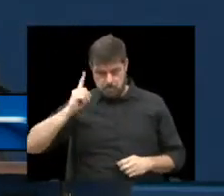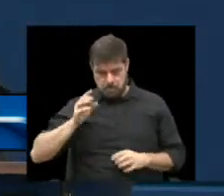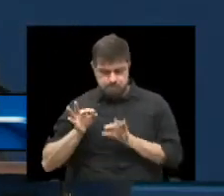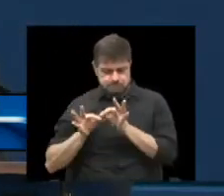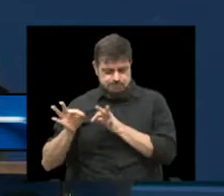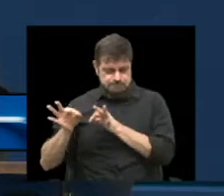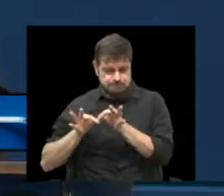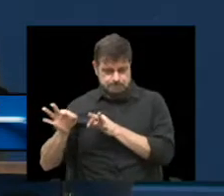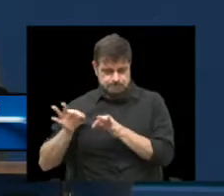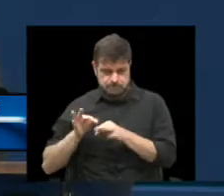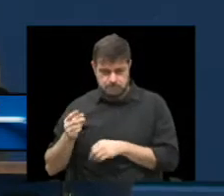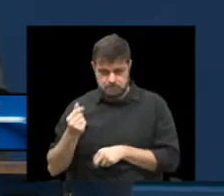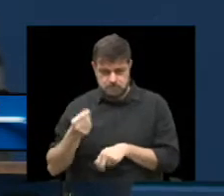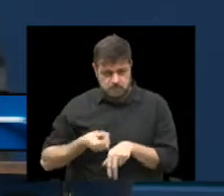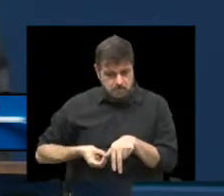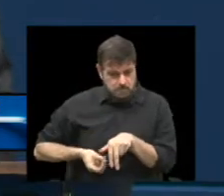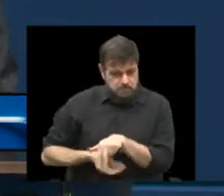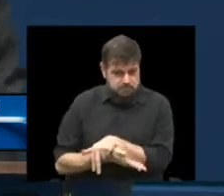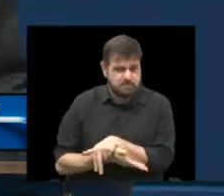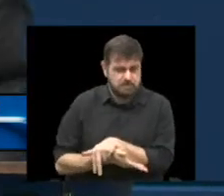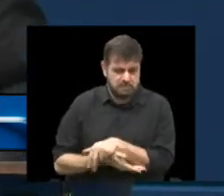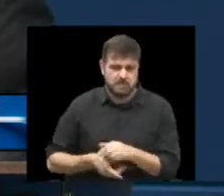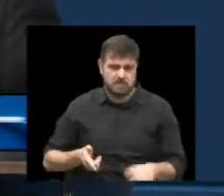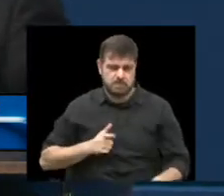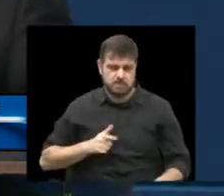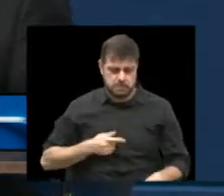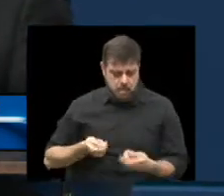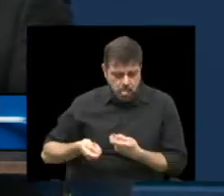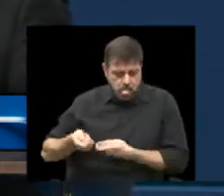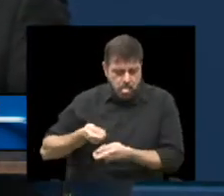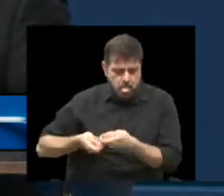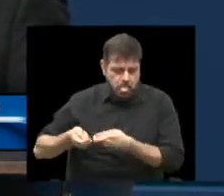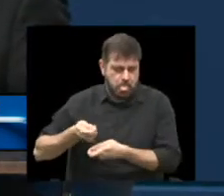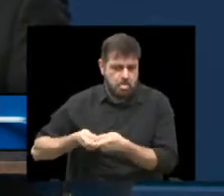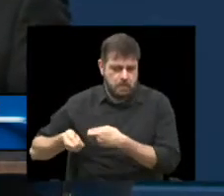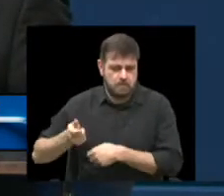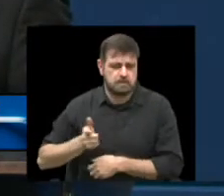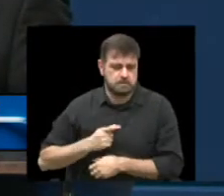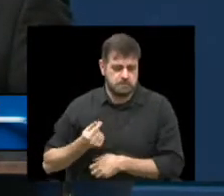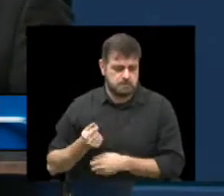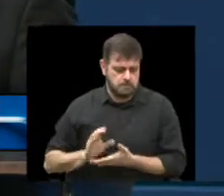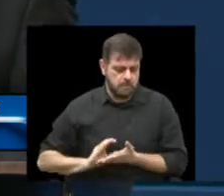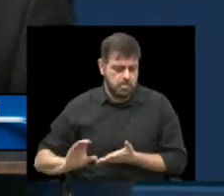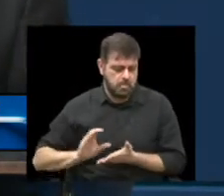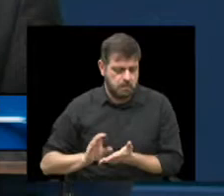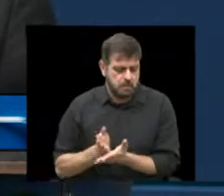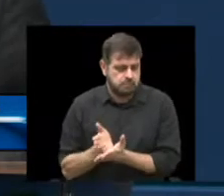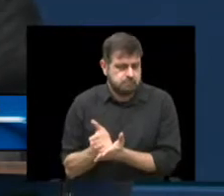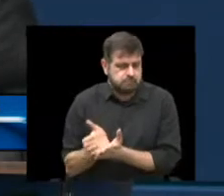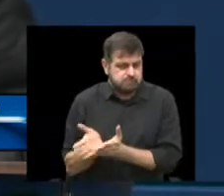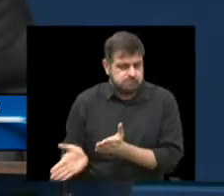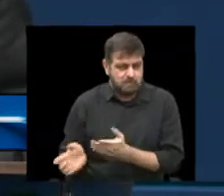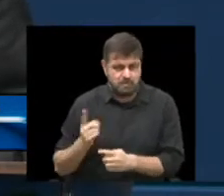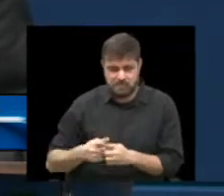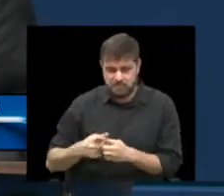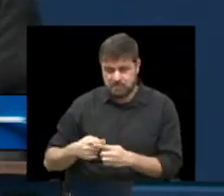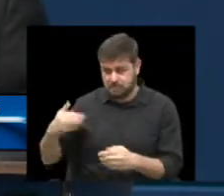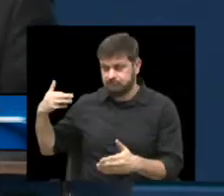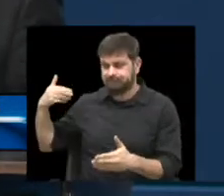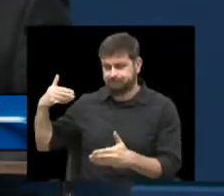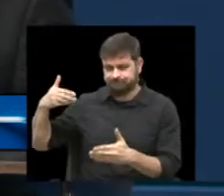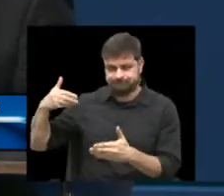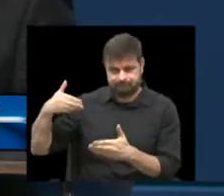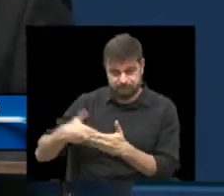de outra, no meio das negociatas. Porque sempre foi assim que